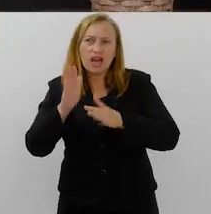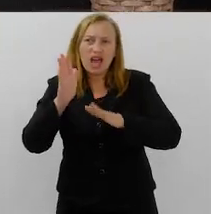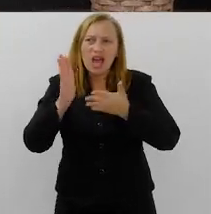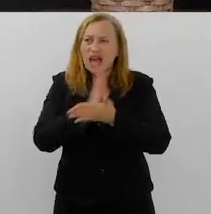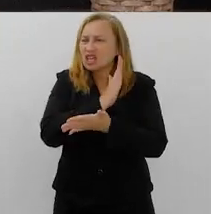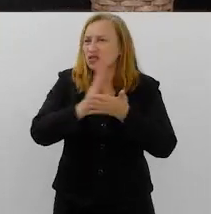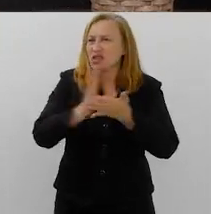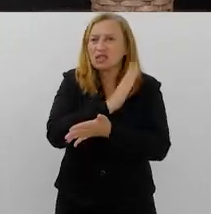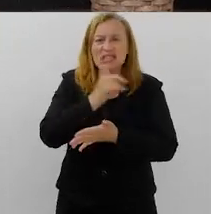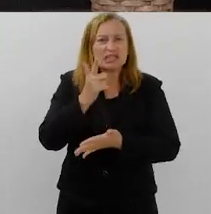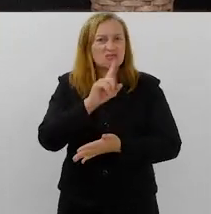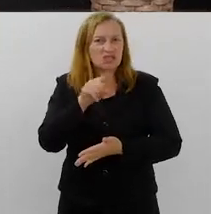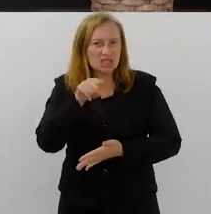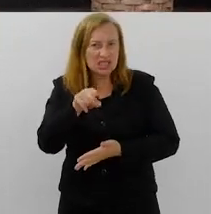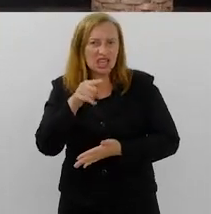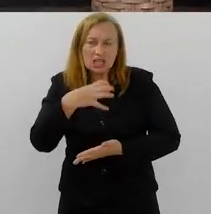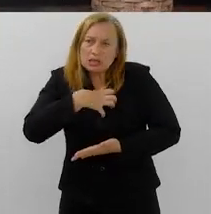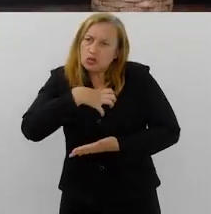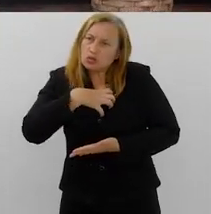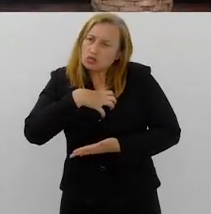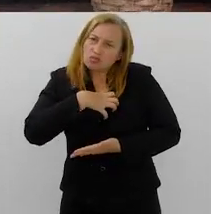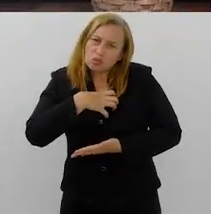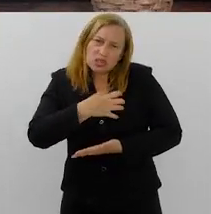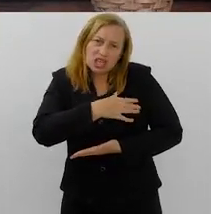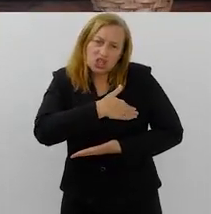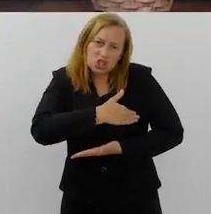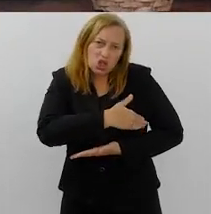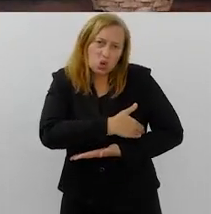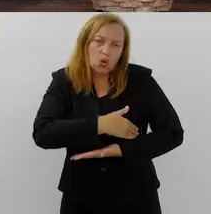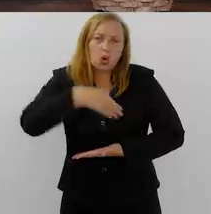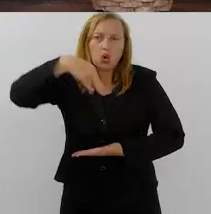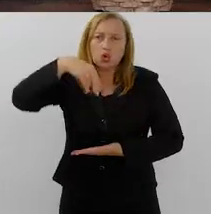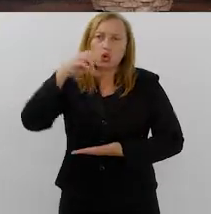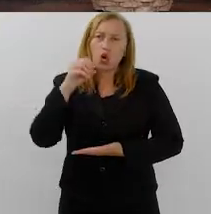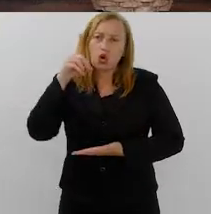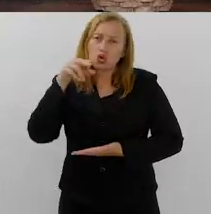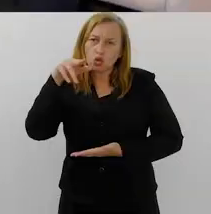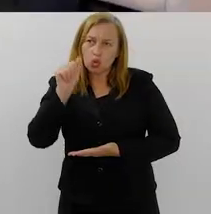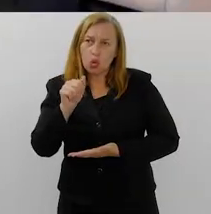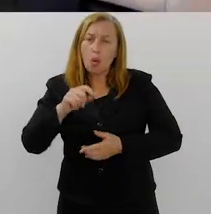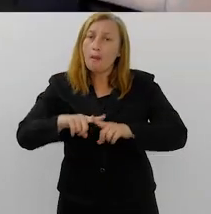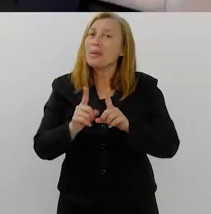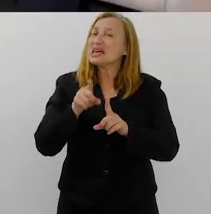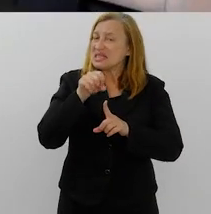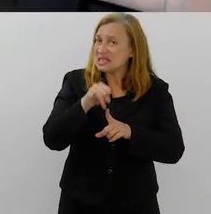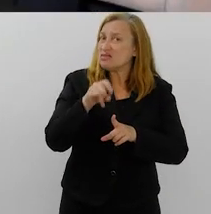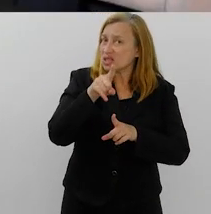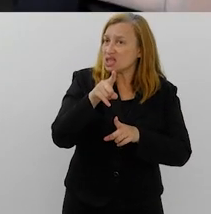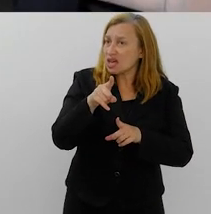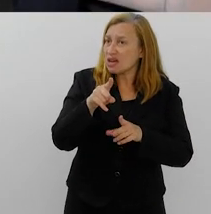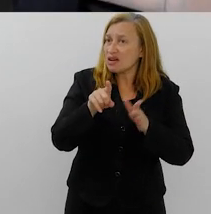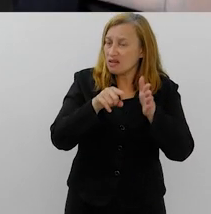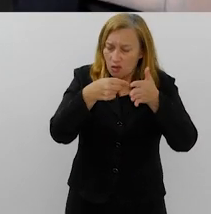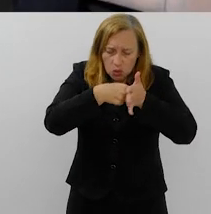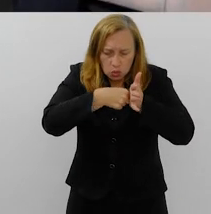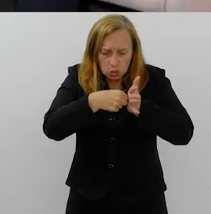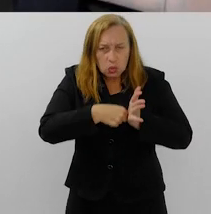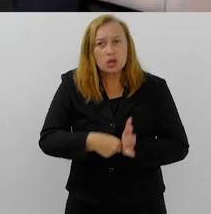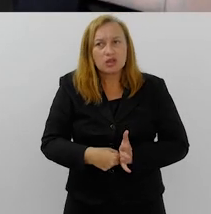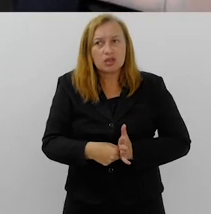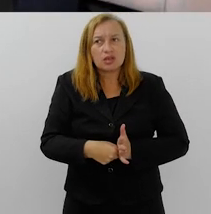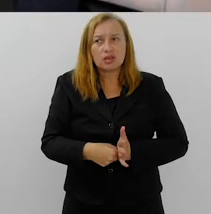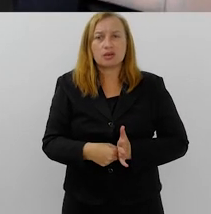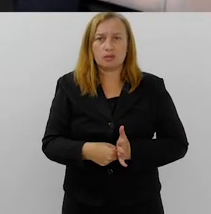muitas vezes você não sente o nódulo mas se você faz Dr Camilo pode me corrigir Se eu estiver errada mas se você faz regularmente o